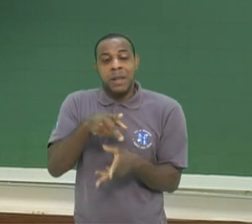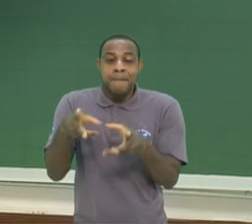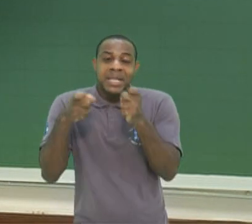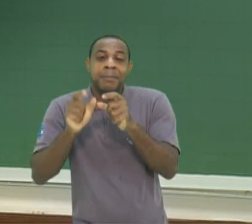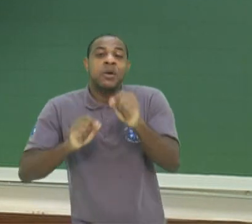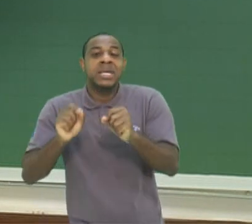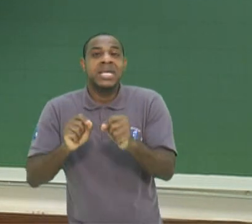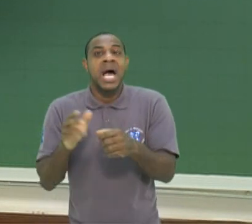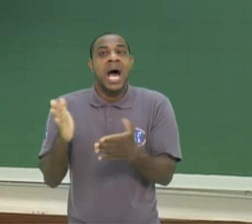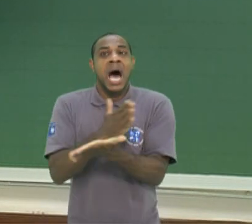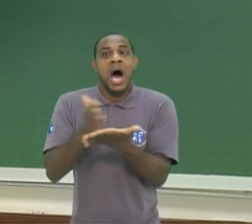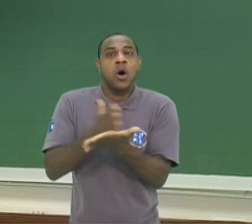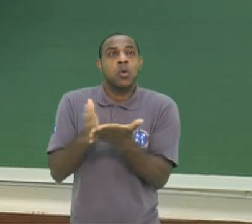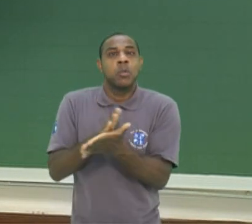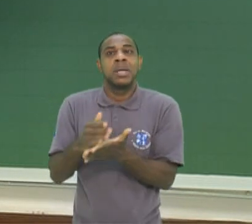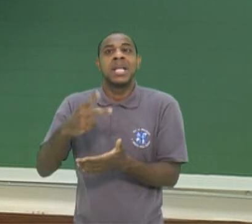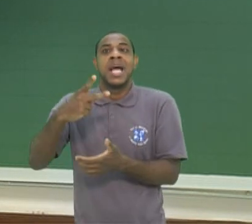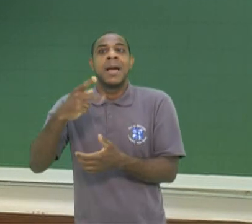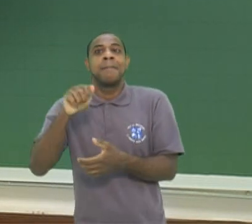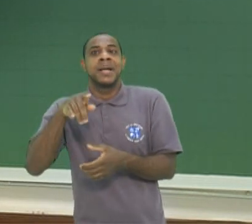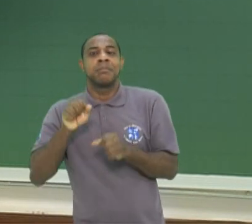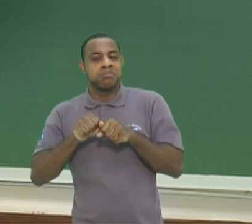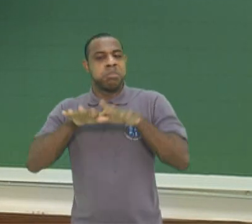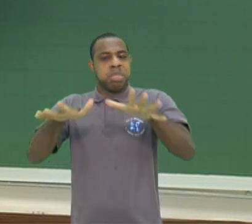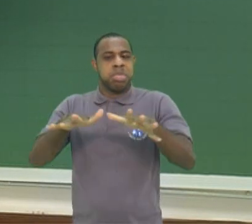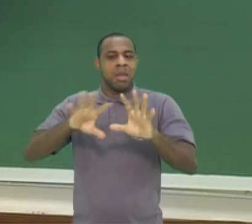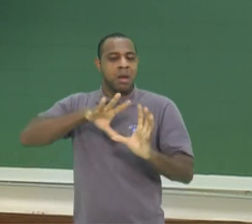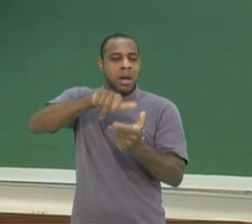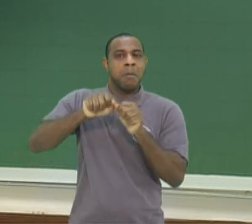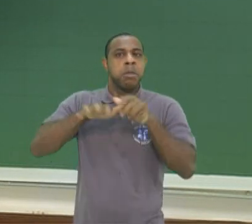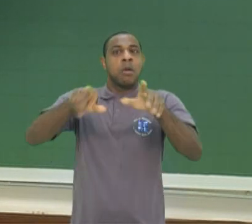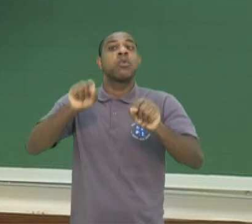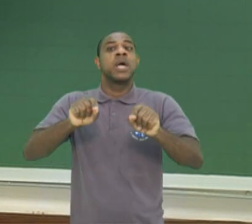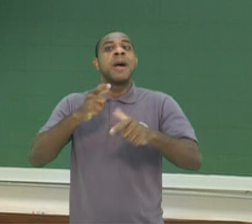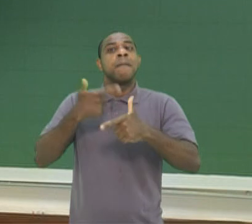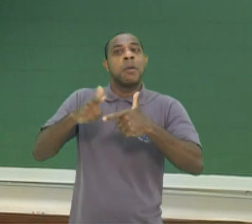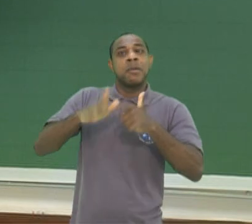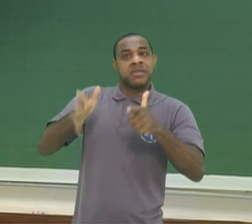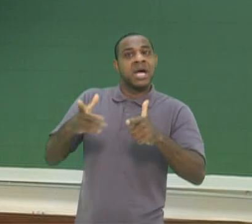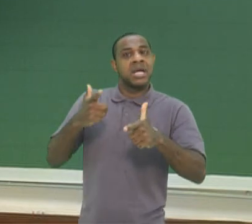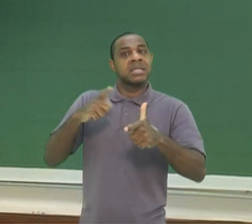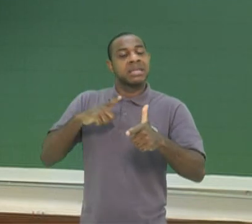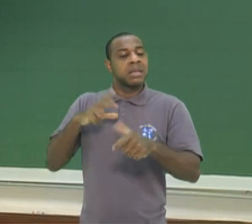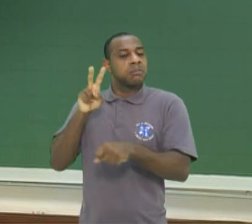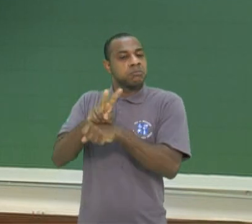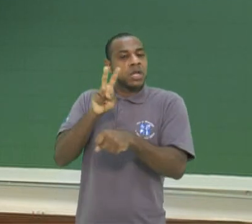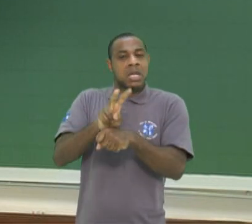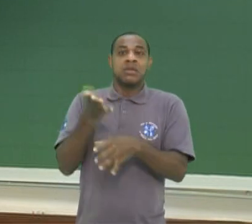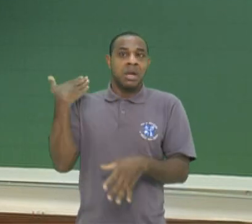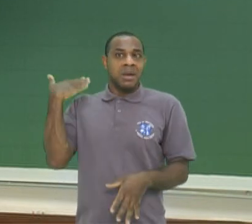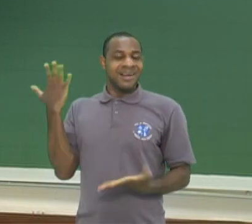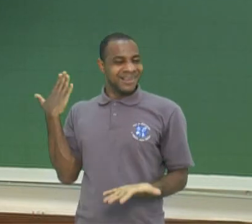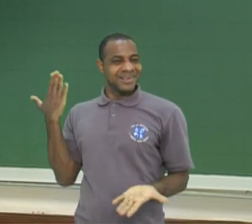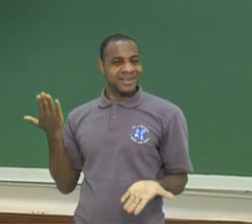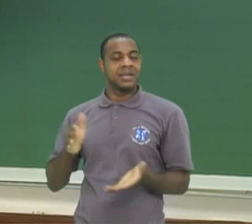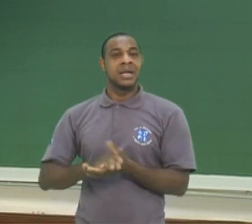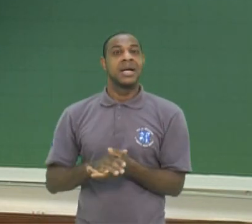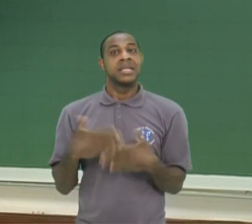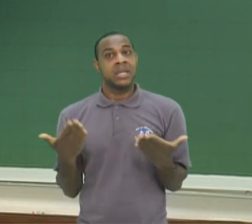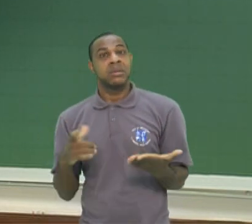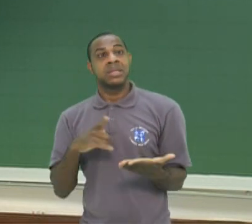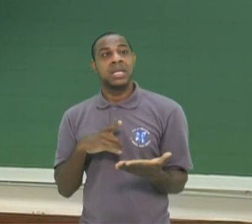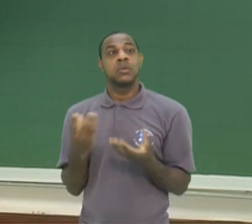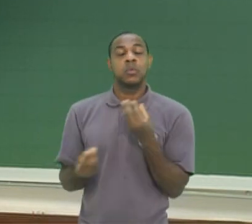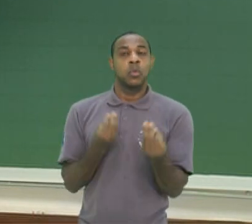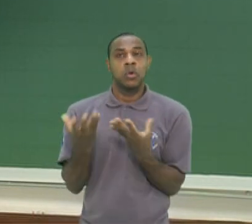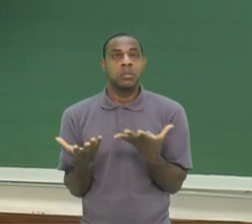algumas epidemias ou pandemias são de problemas que já se tem um tratamento específico. Então há, de certa forma,